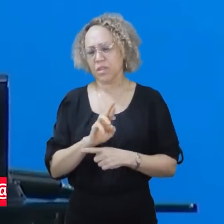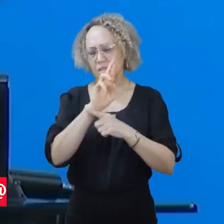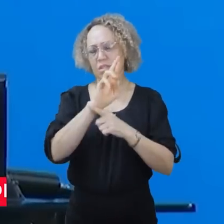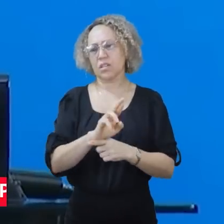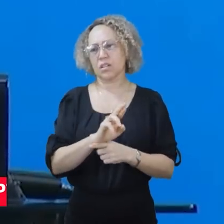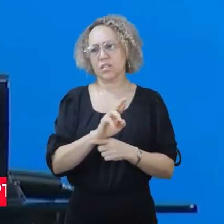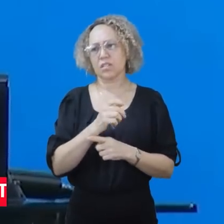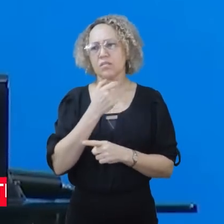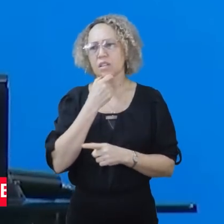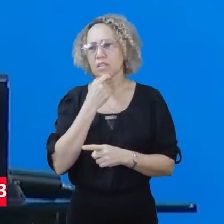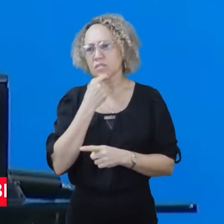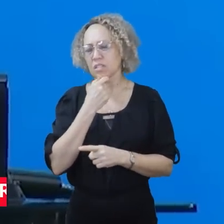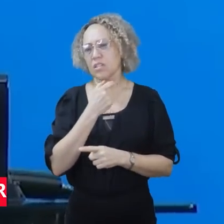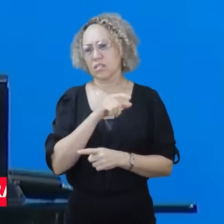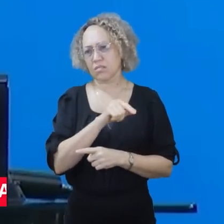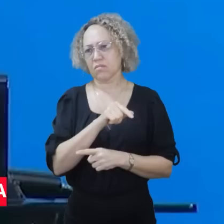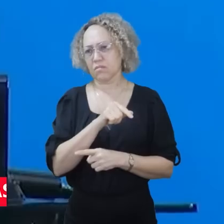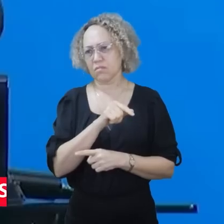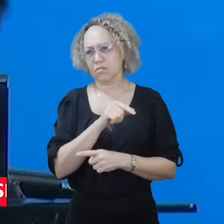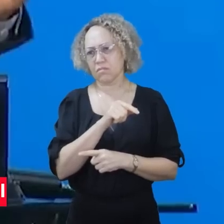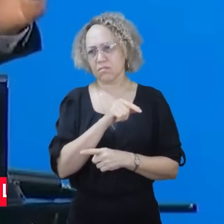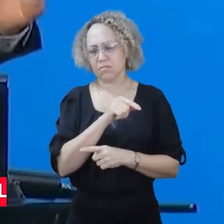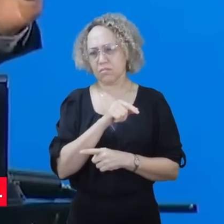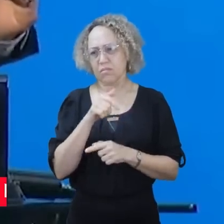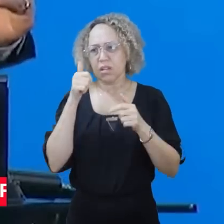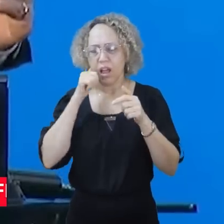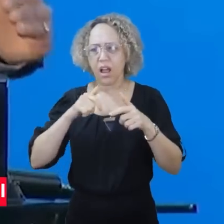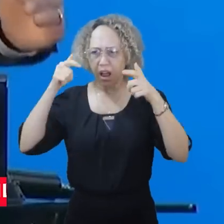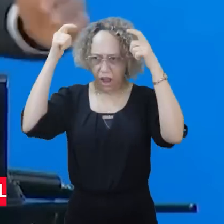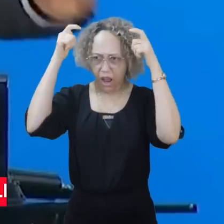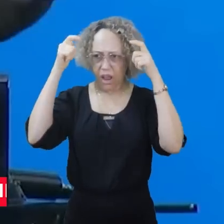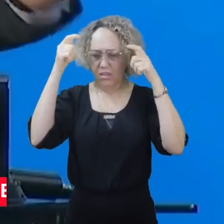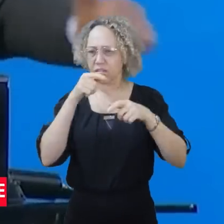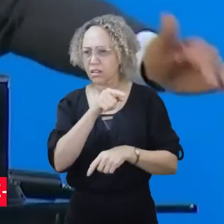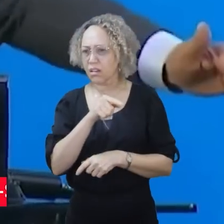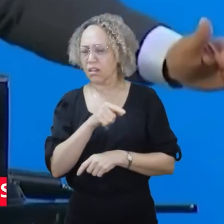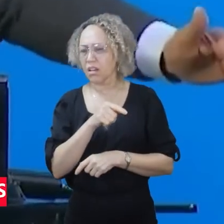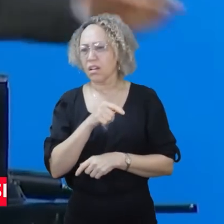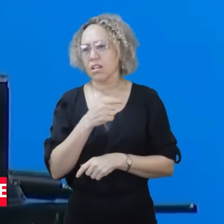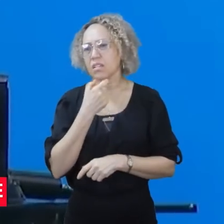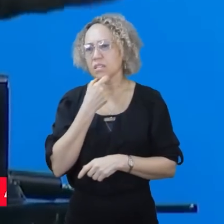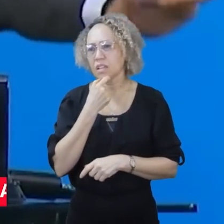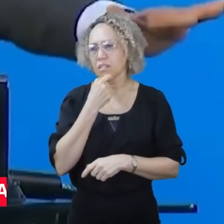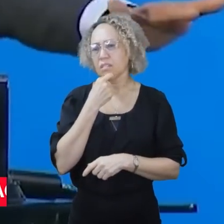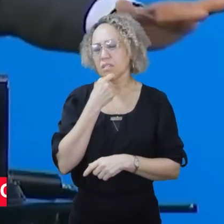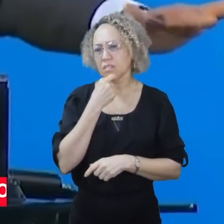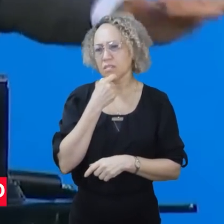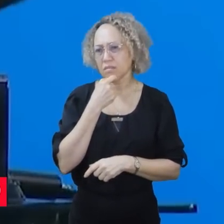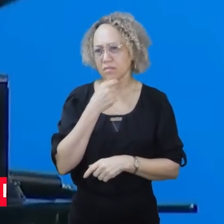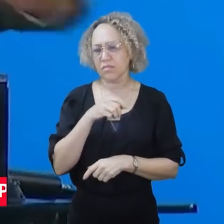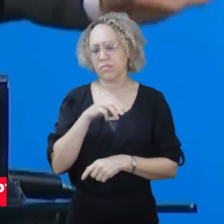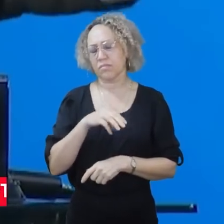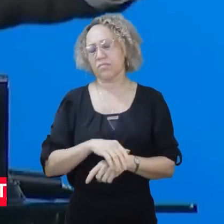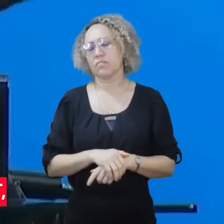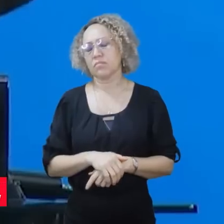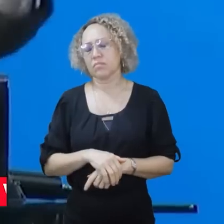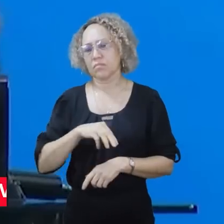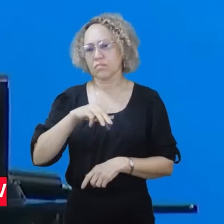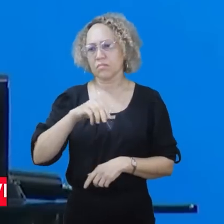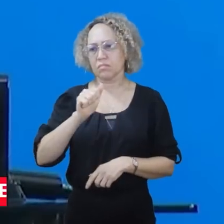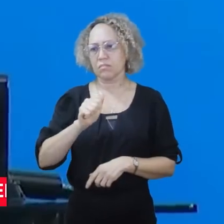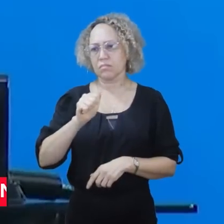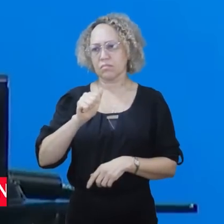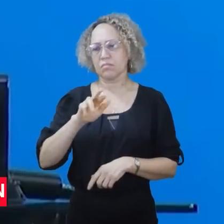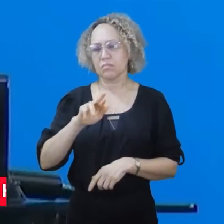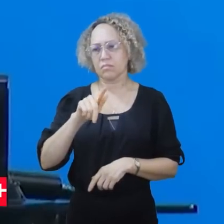tem um cavalo de pau, em que o cidadão sozinho acha que ele é capaz de ditar regras para tudo que vai acontecer